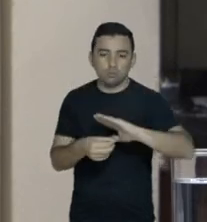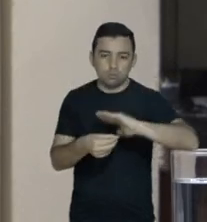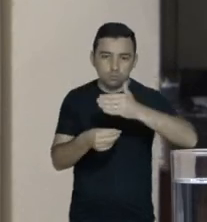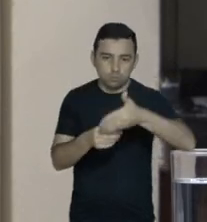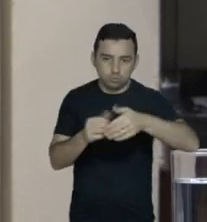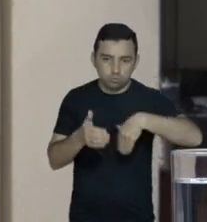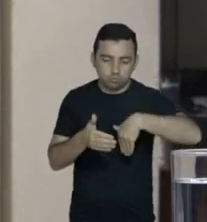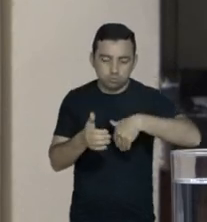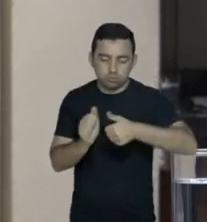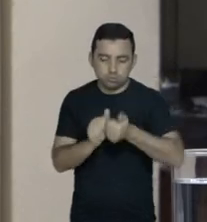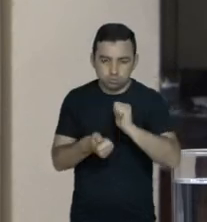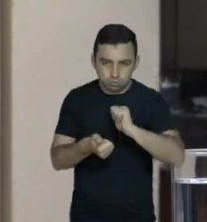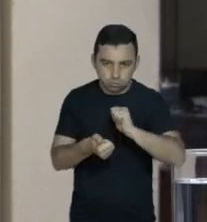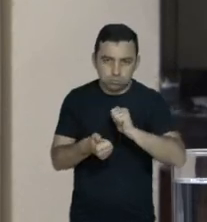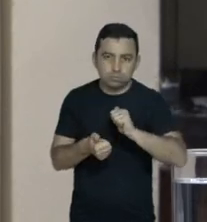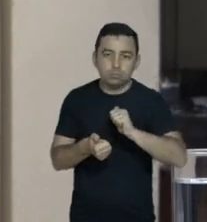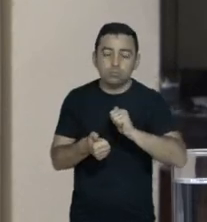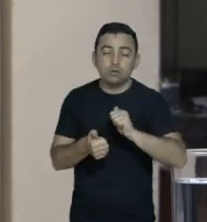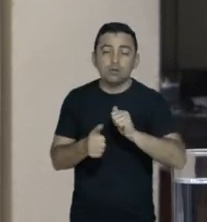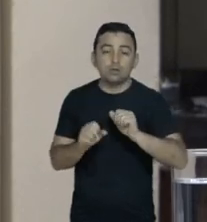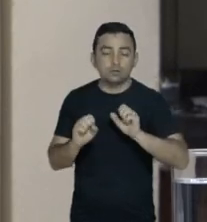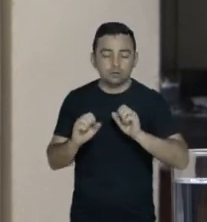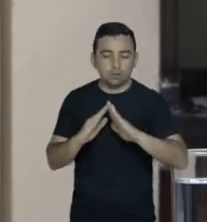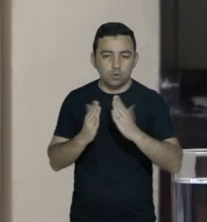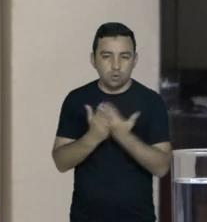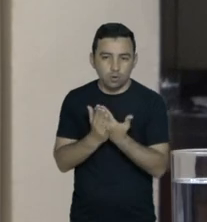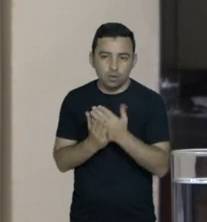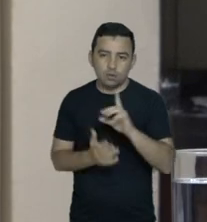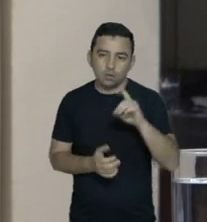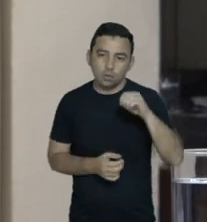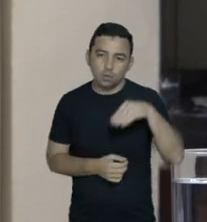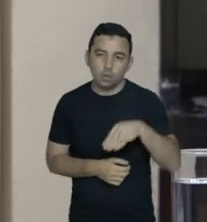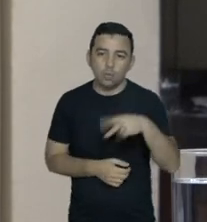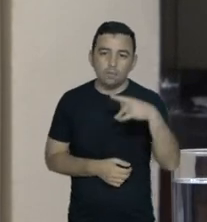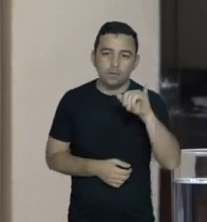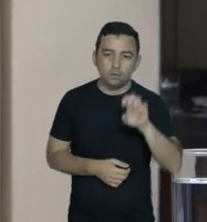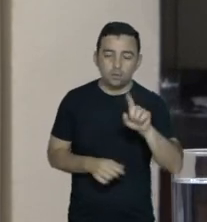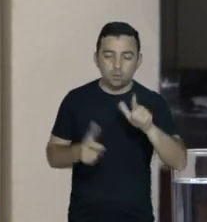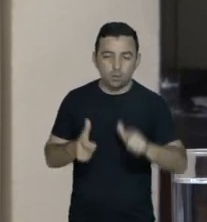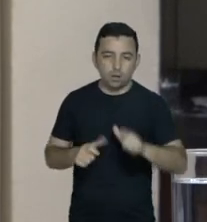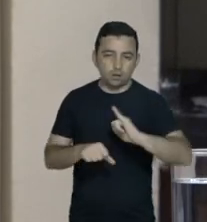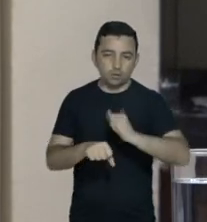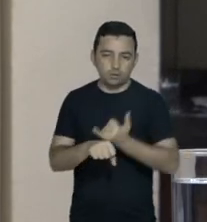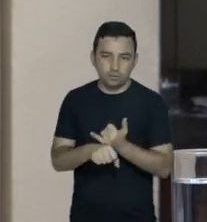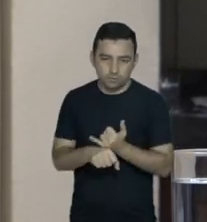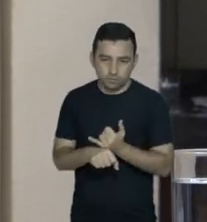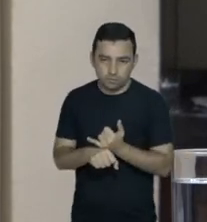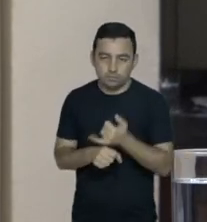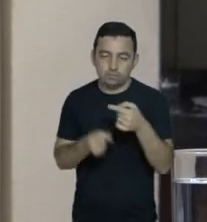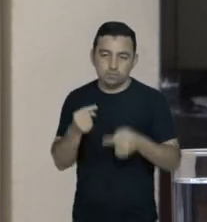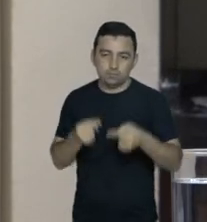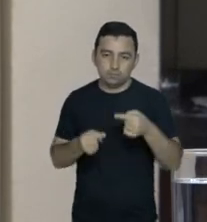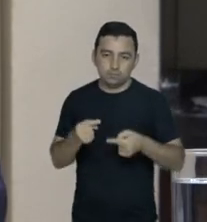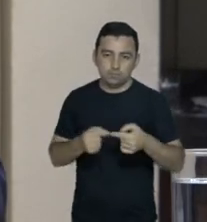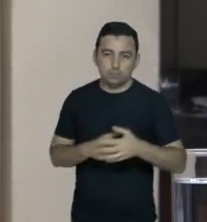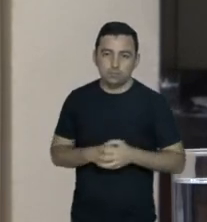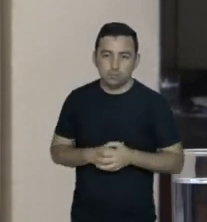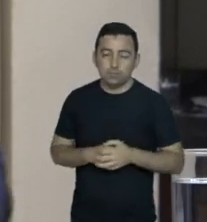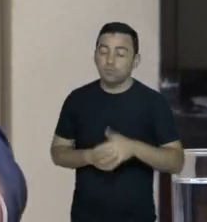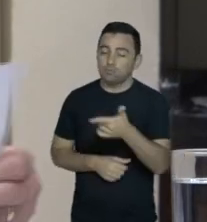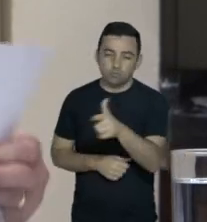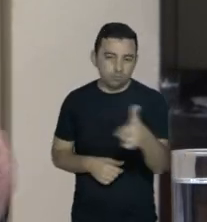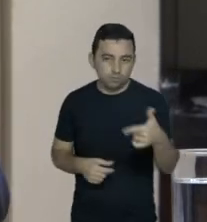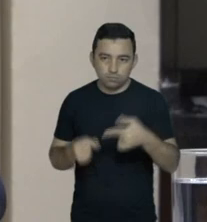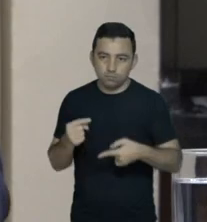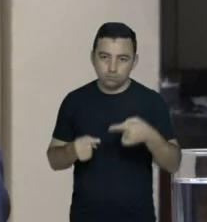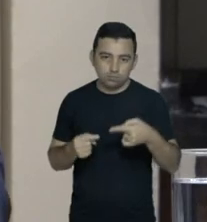Escola de Educação Básica Dom Pio de Freitas, localizada no município de Joinville, em discussão. Não havendo quem queira discutir,